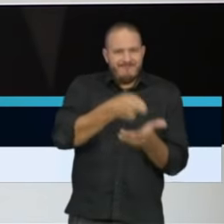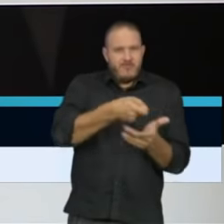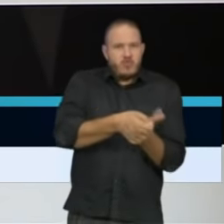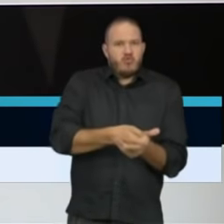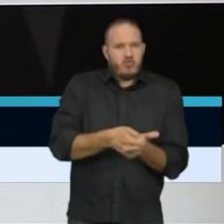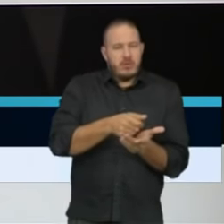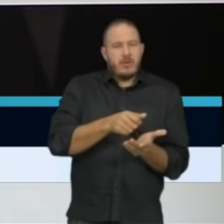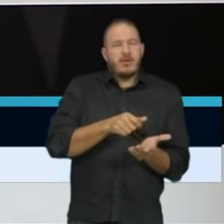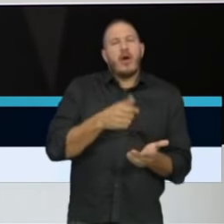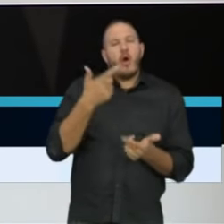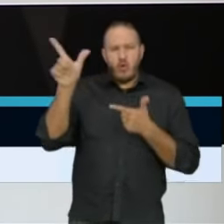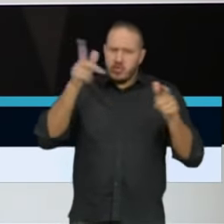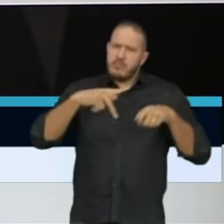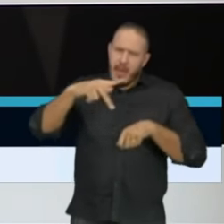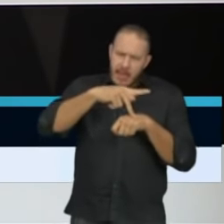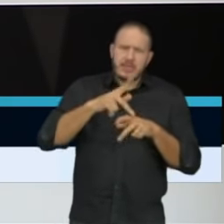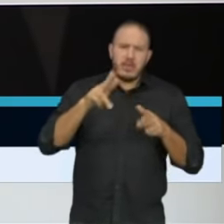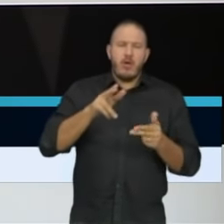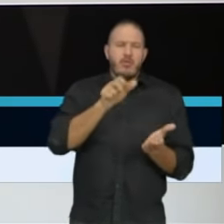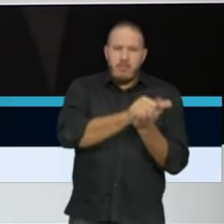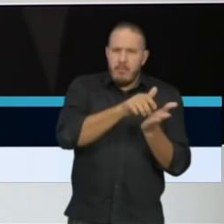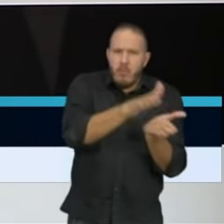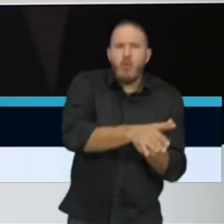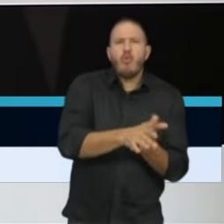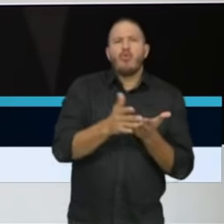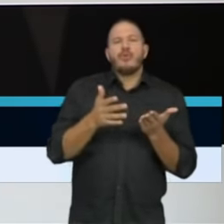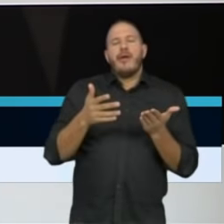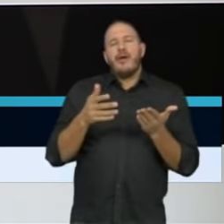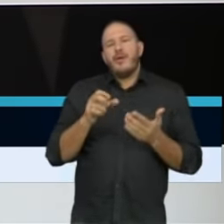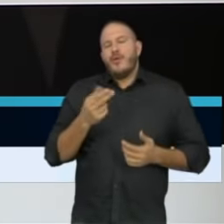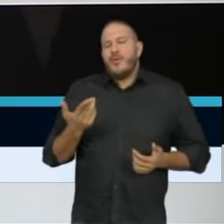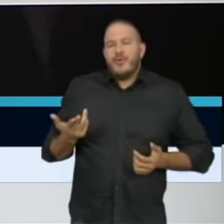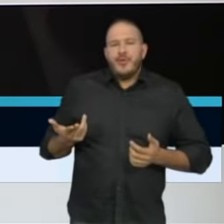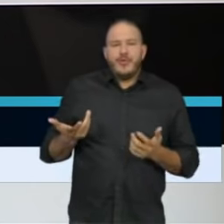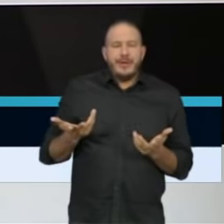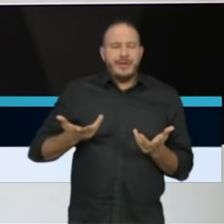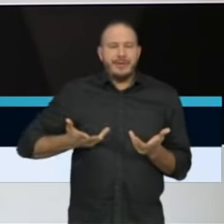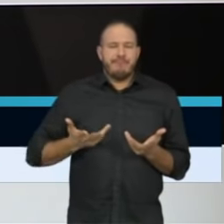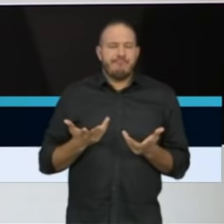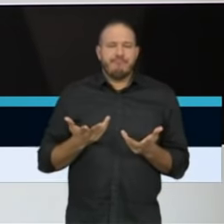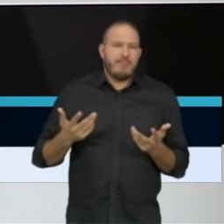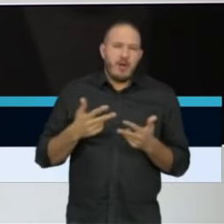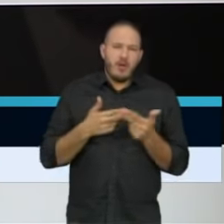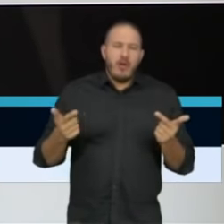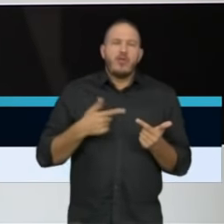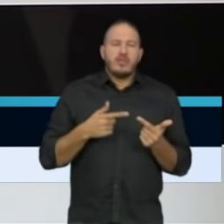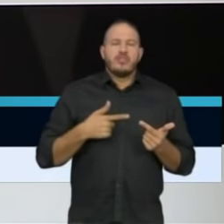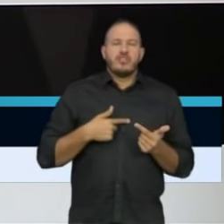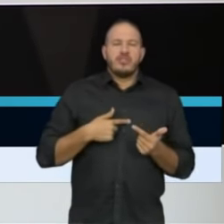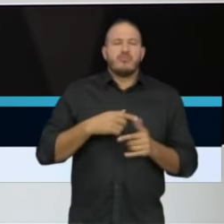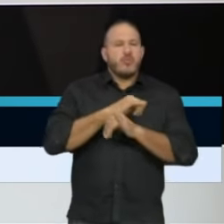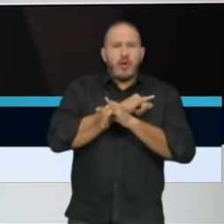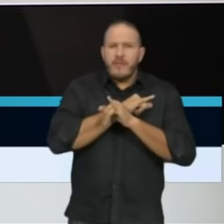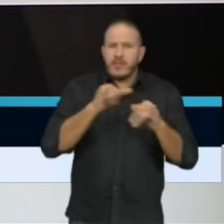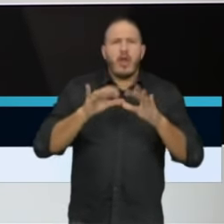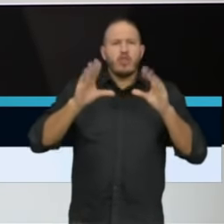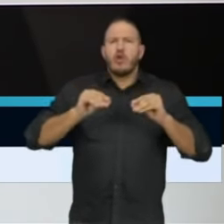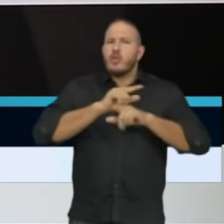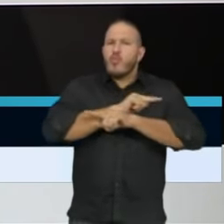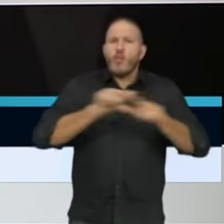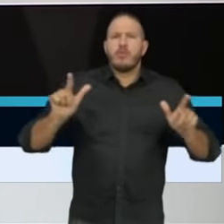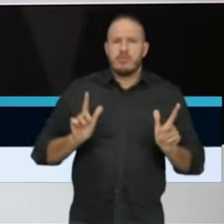outros países já utilizaram, como aplicação de multa e até um toque de recolher durante a noite.